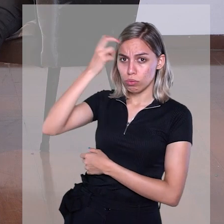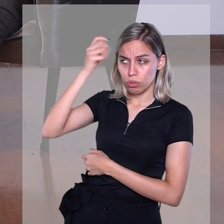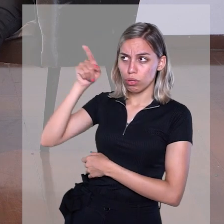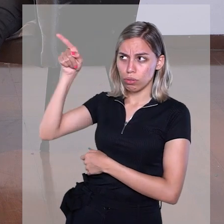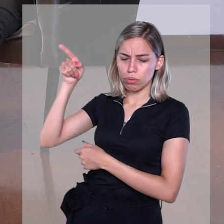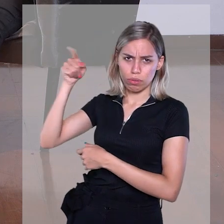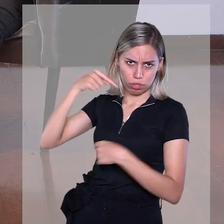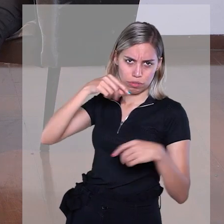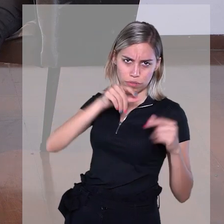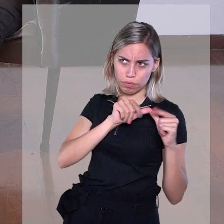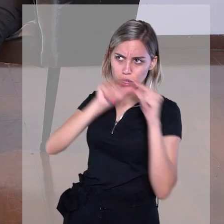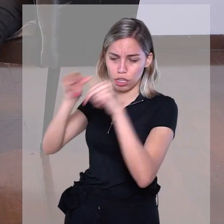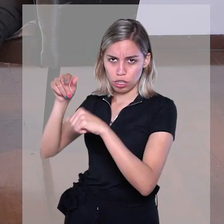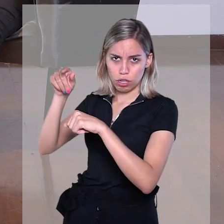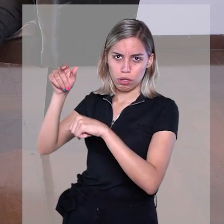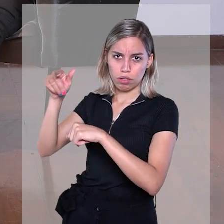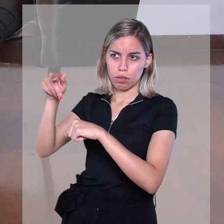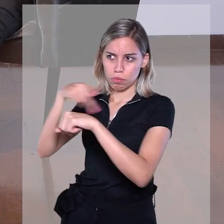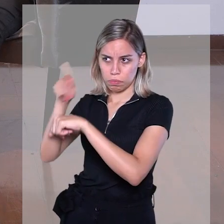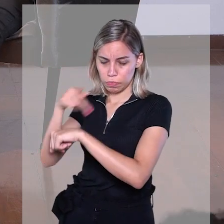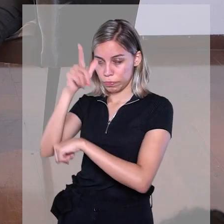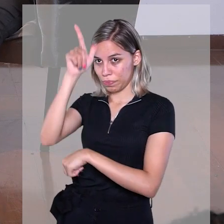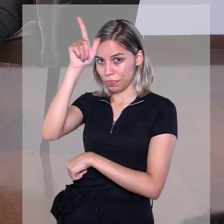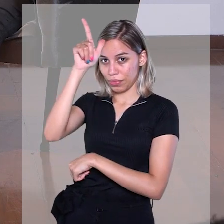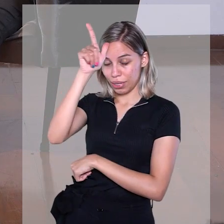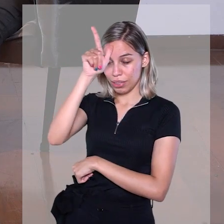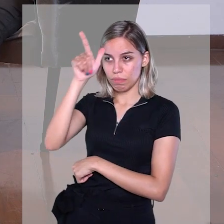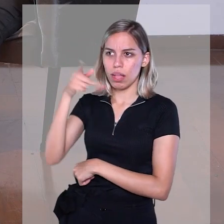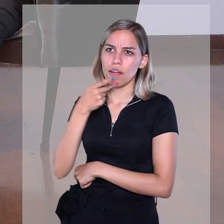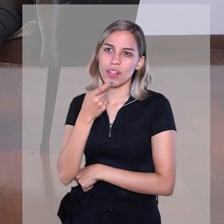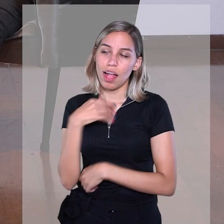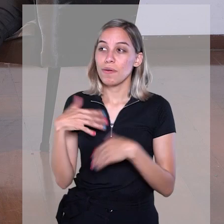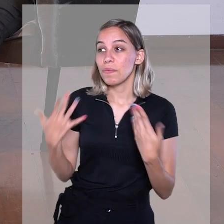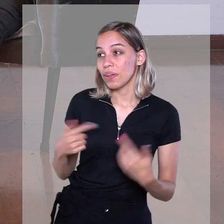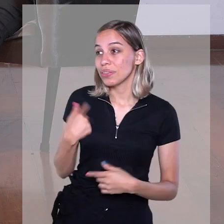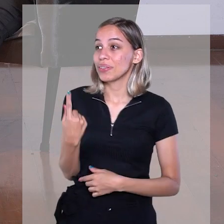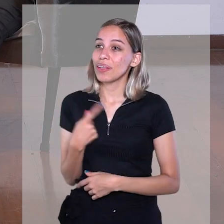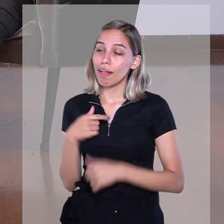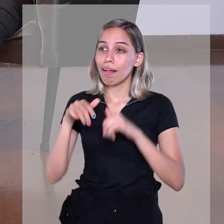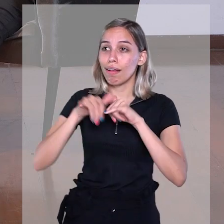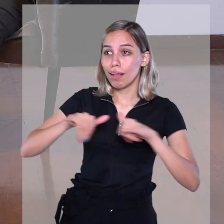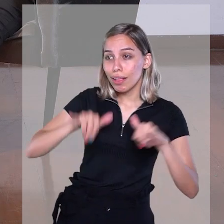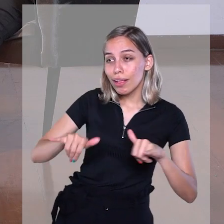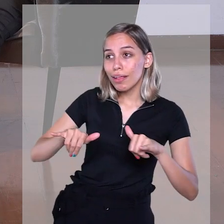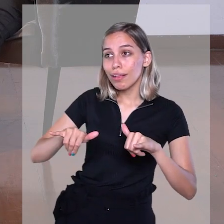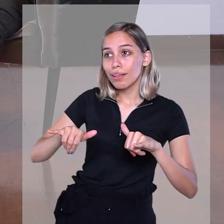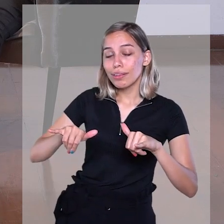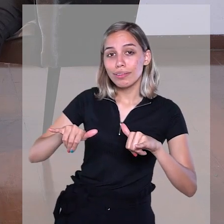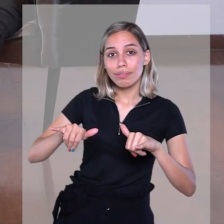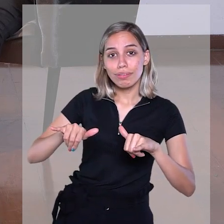quando produzirmos justiça social no Brasil, teremos negros escrevendo. Estou falando de 2013.